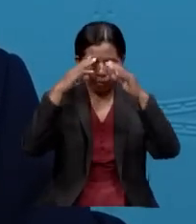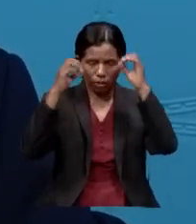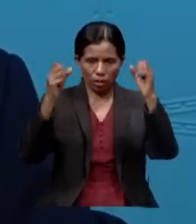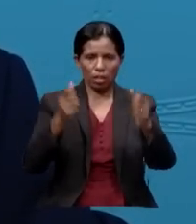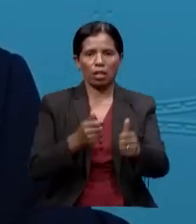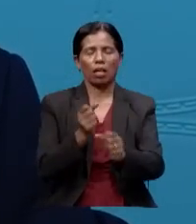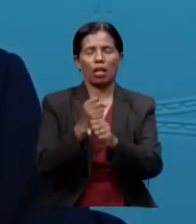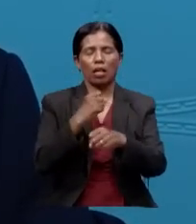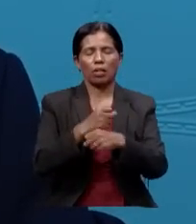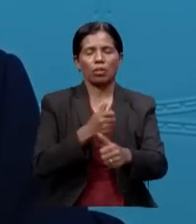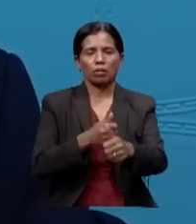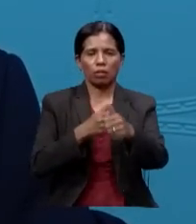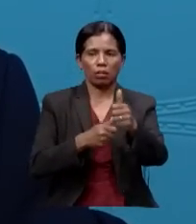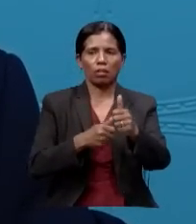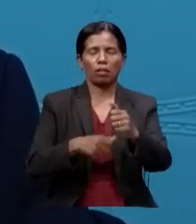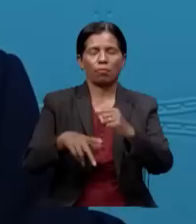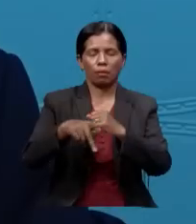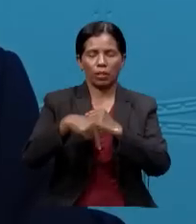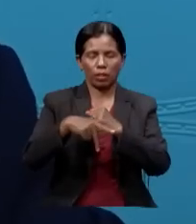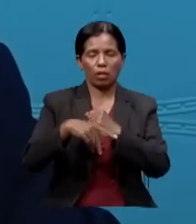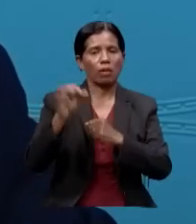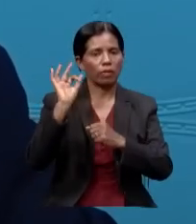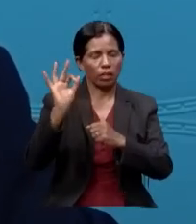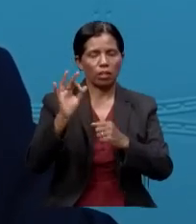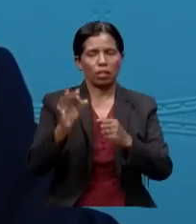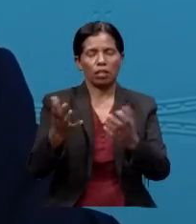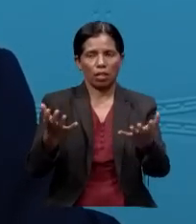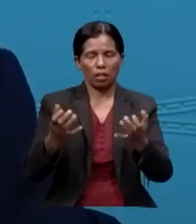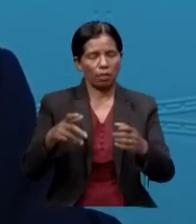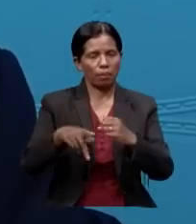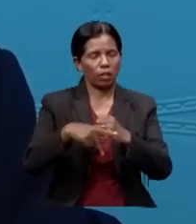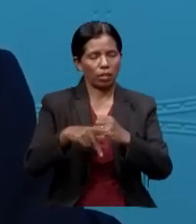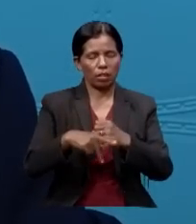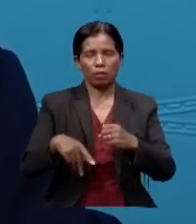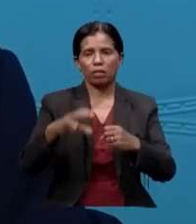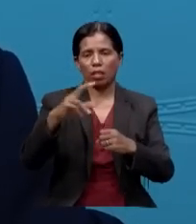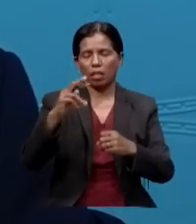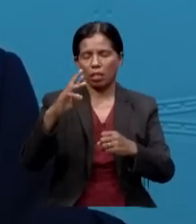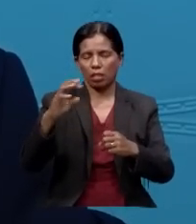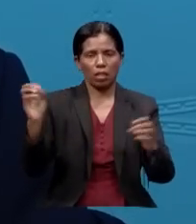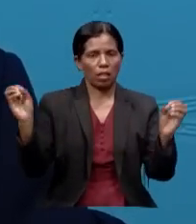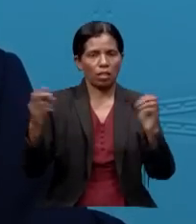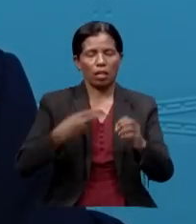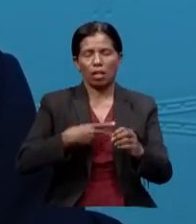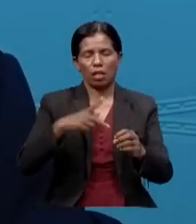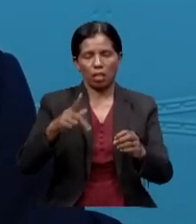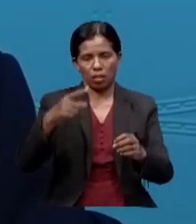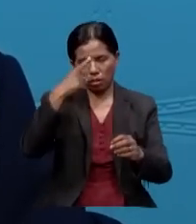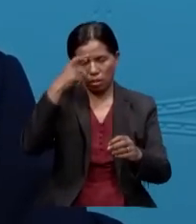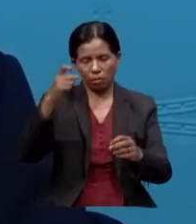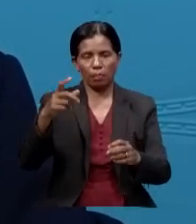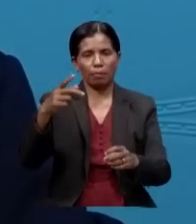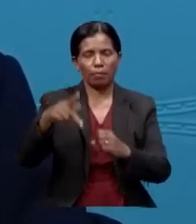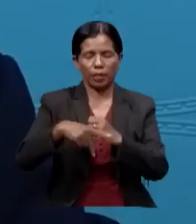haltuir partido Niacara. Partido CNRT, lá e caráter e da né. Tamba partido CNRT, tane